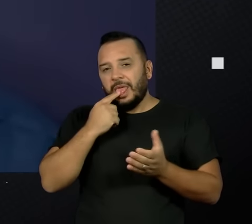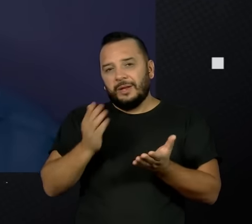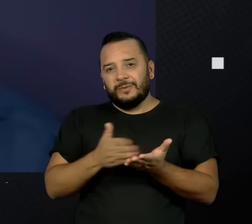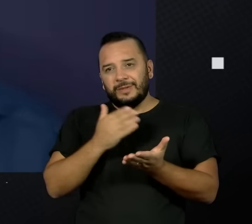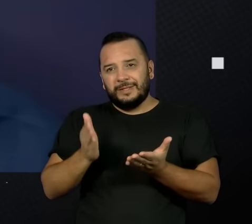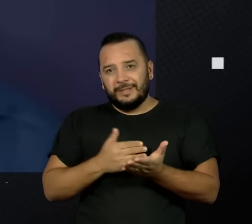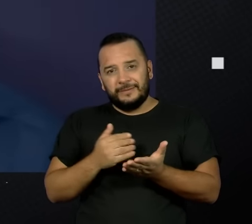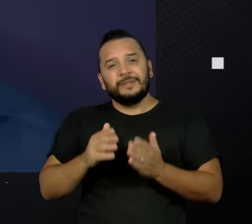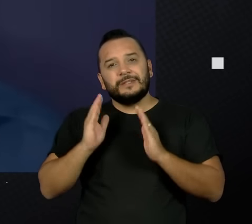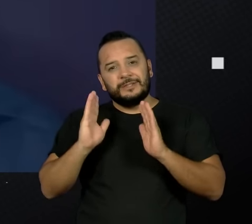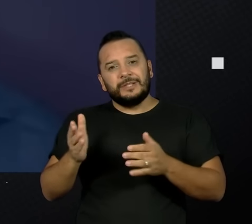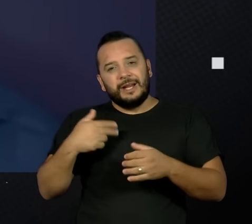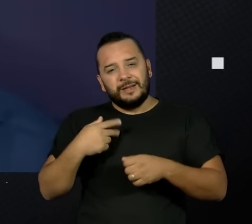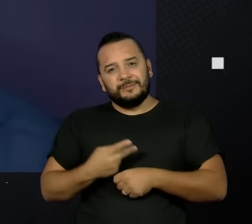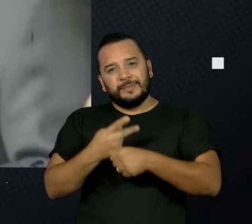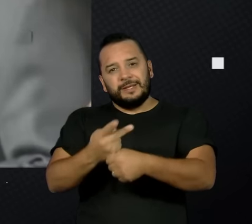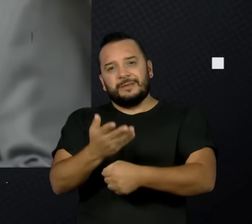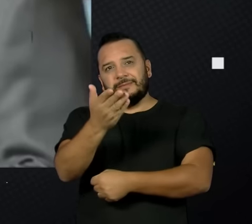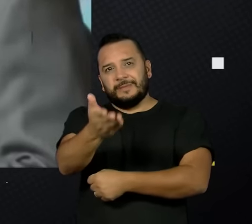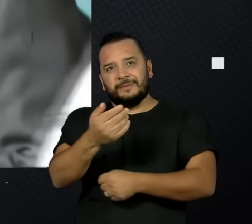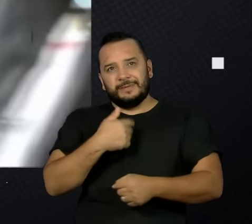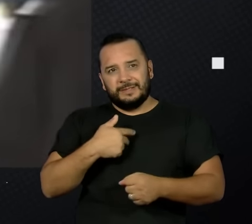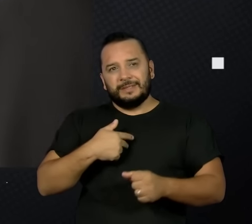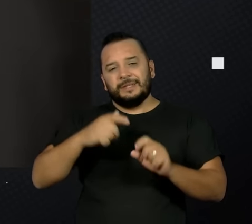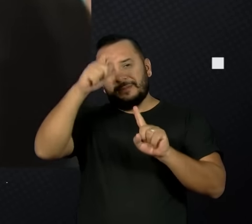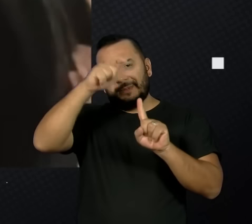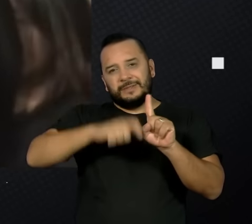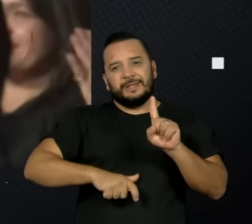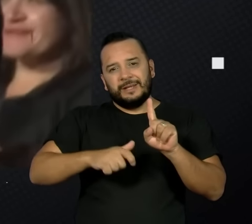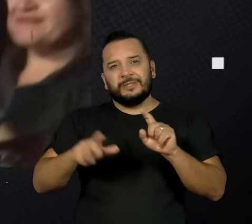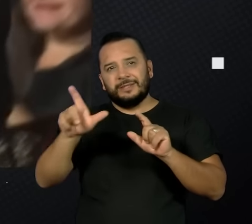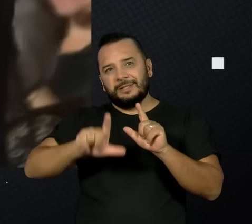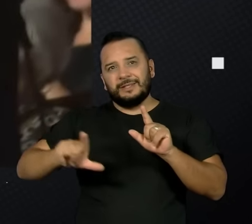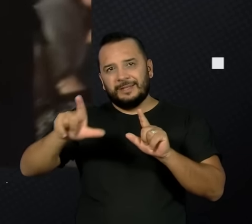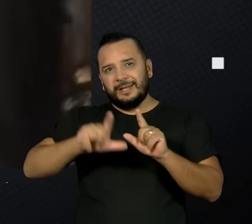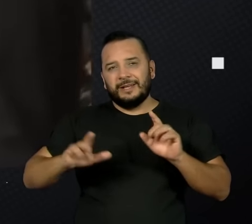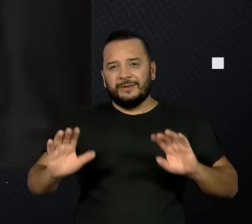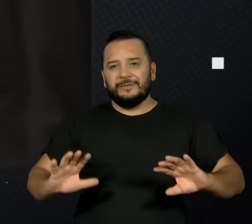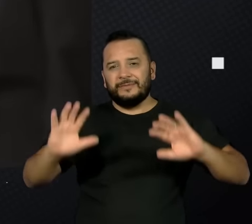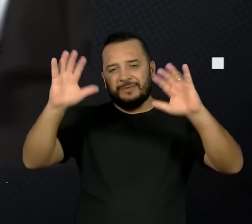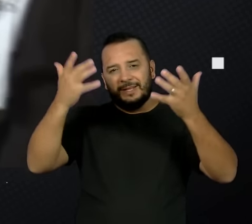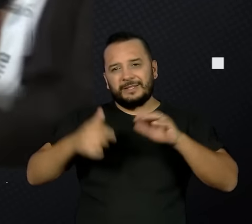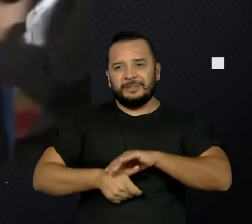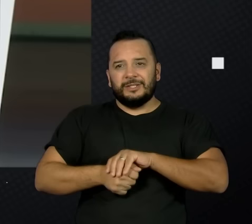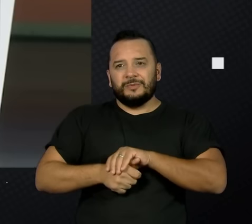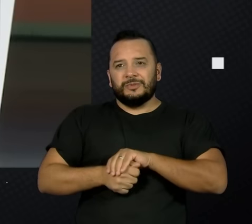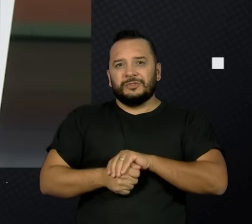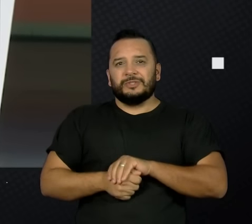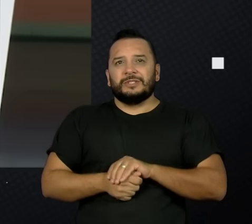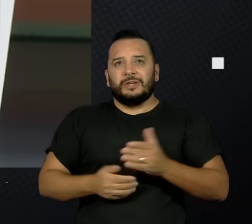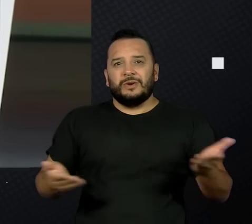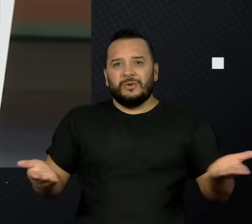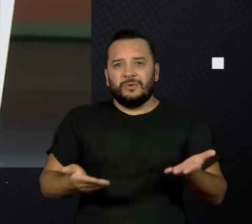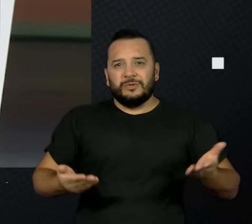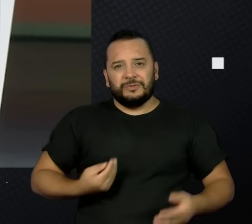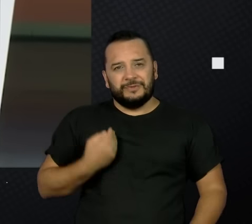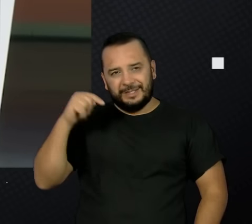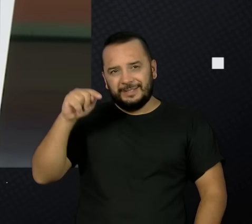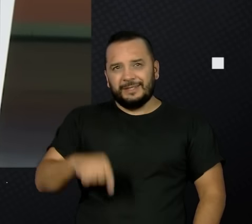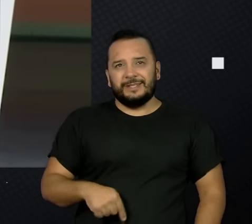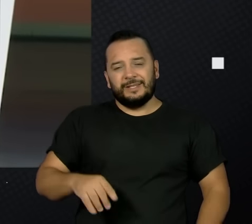de personalidade literária lá na festa do Jabuti. E hoje a gente está aqui exatamente para reforçar essa